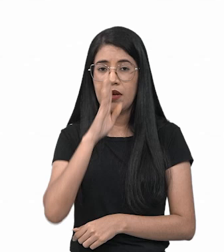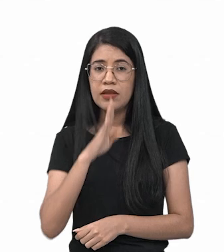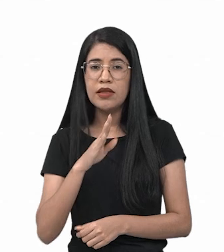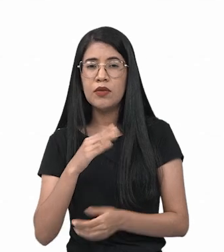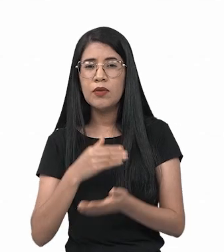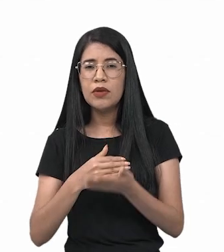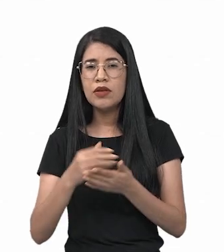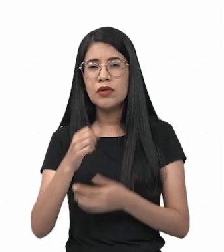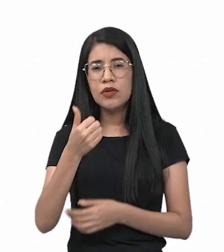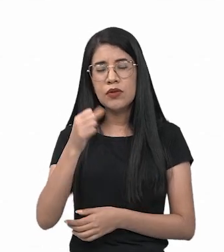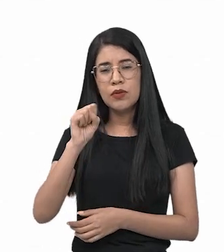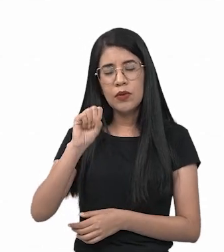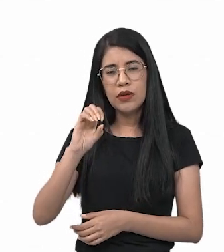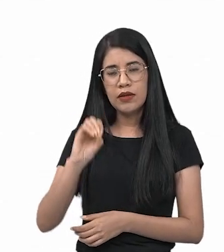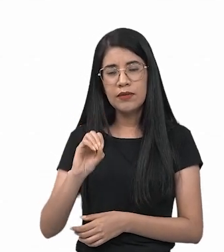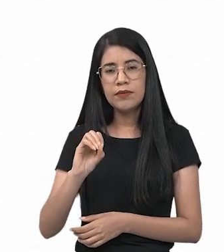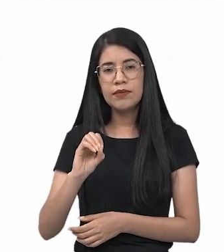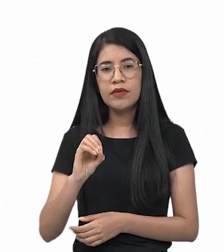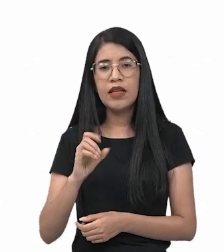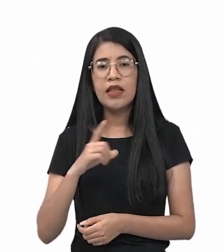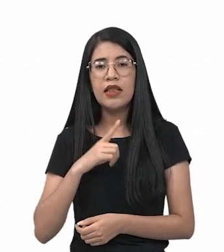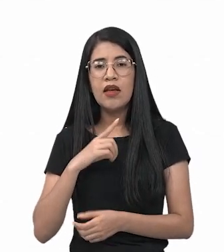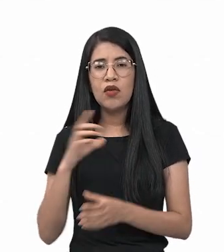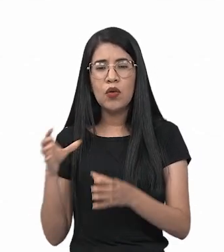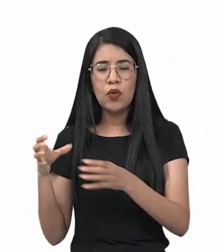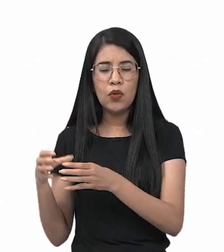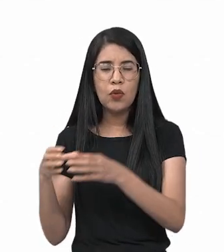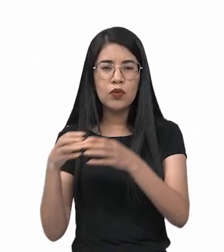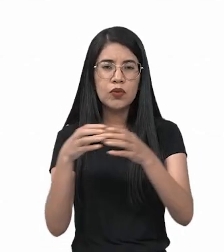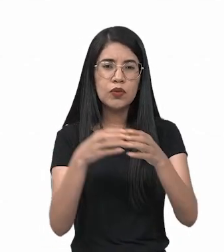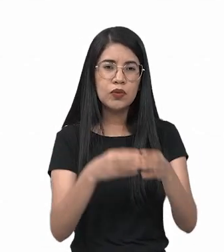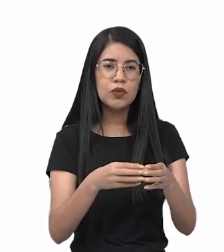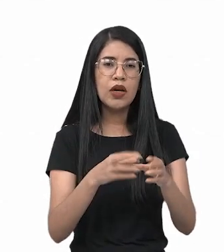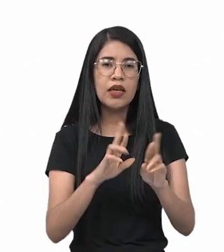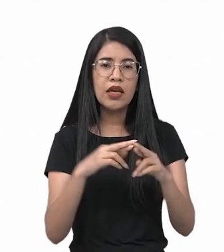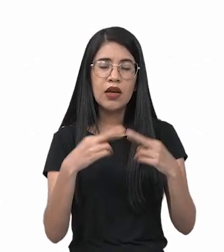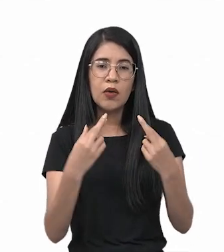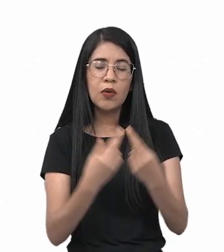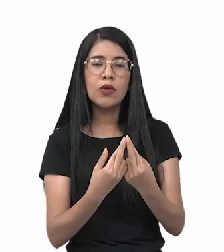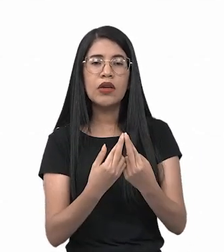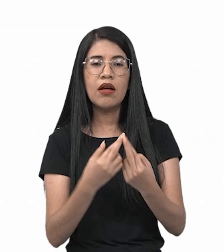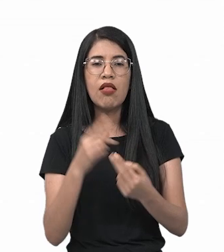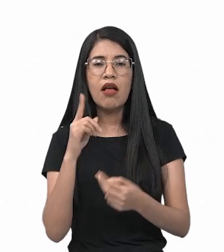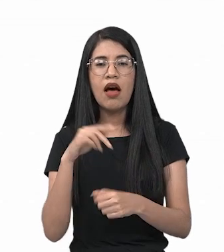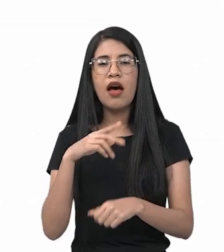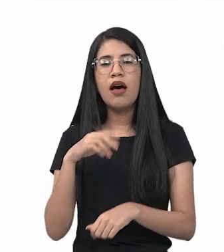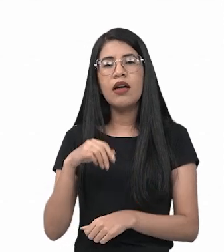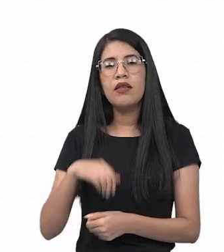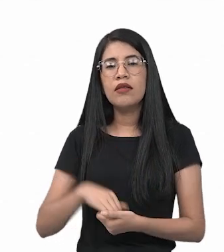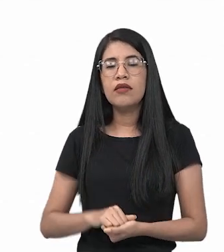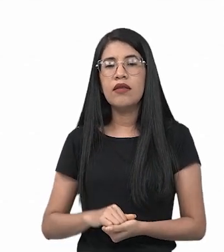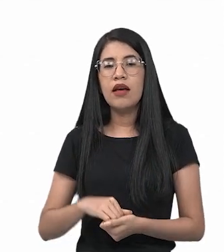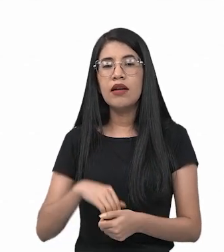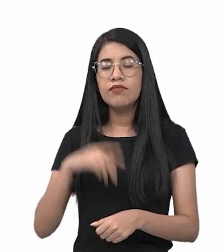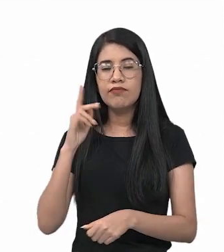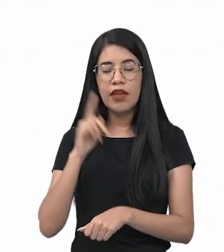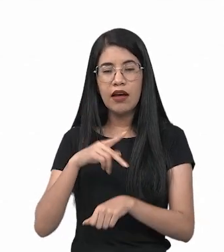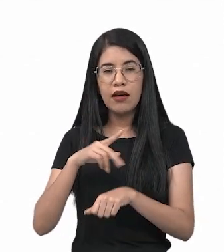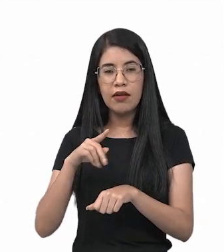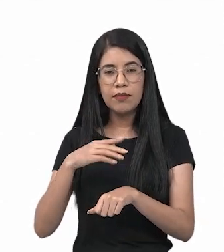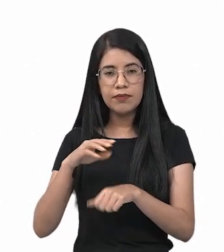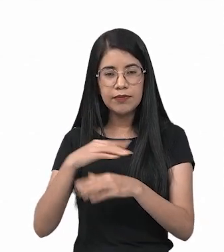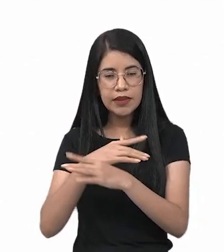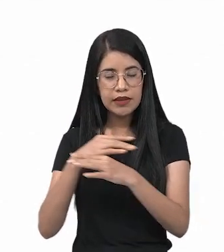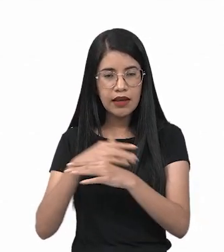80, trazido por grupos de breakdance que se reuniam na Galeria 24 de Maio e na